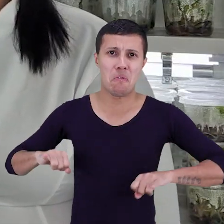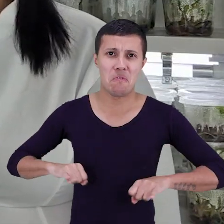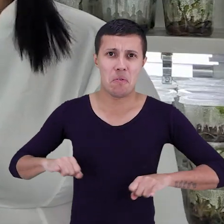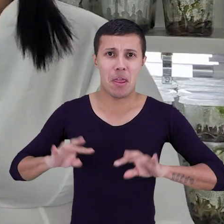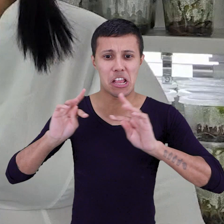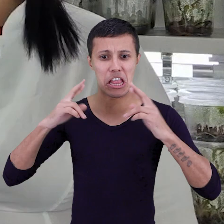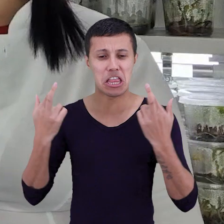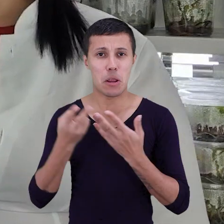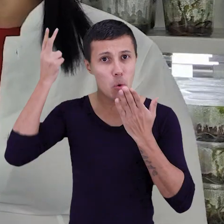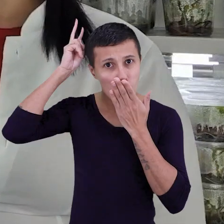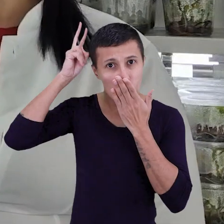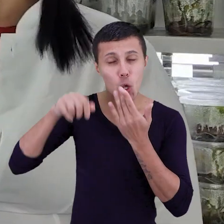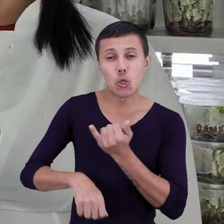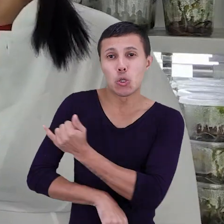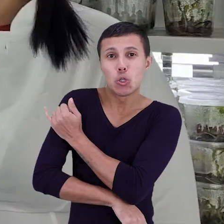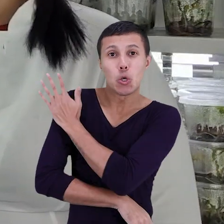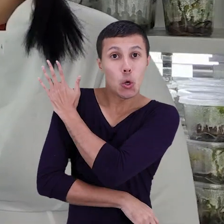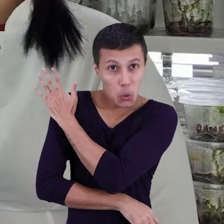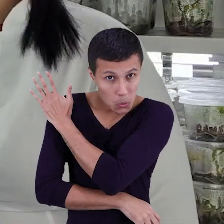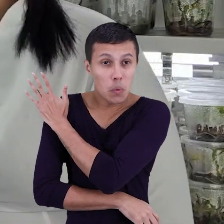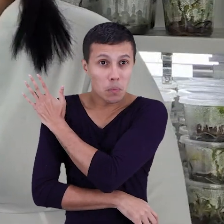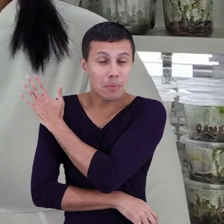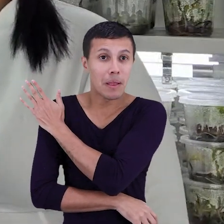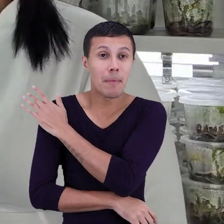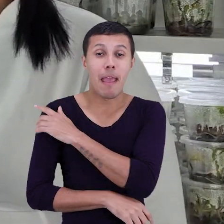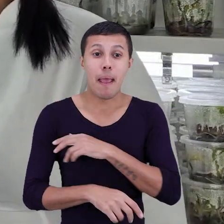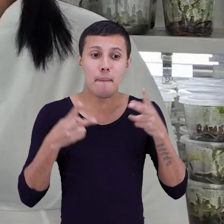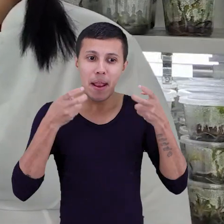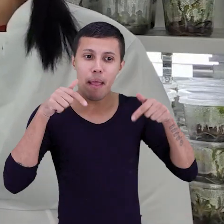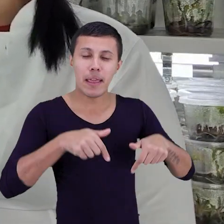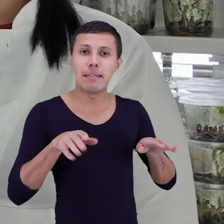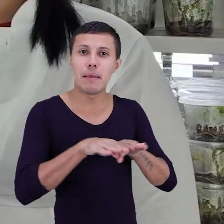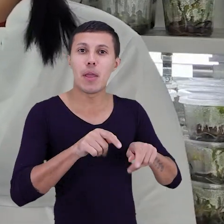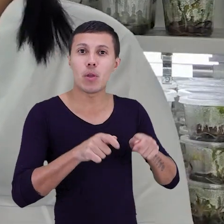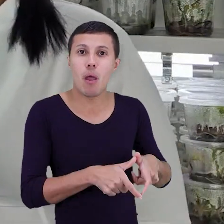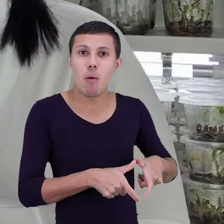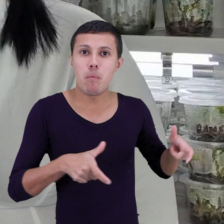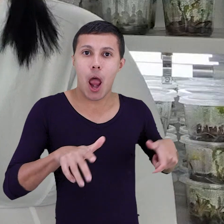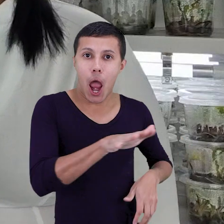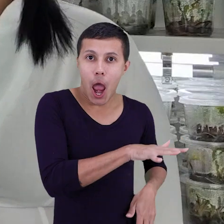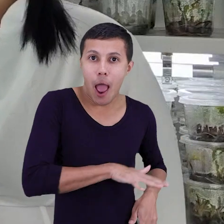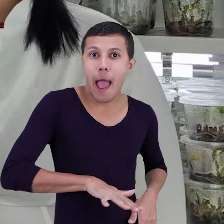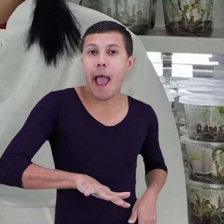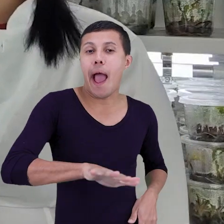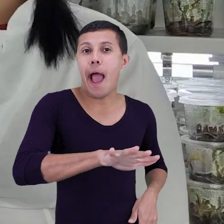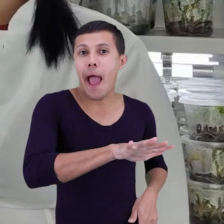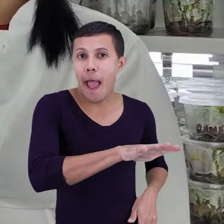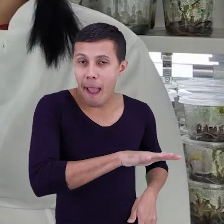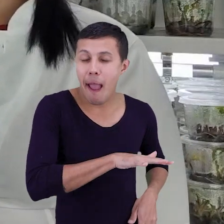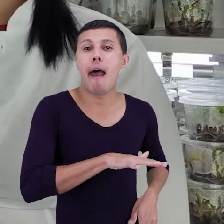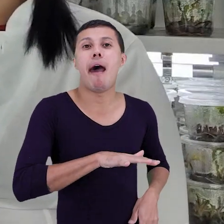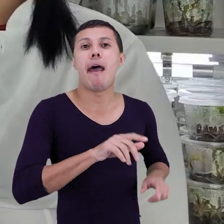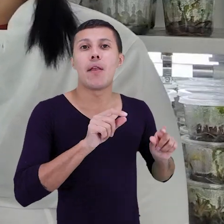esse cenário triste, por um lado, a questão dos Yanomamis, a gente também, do outro lado, tem o